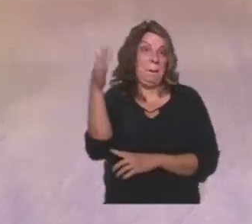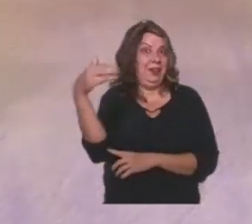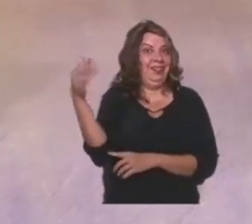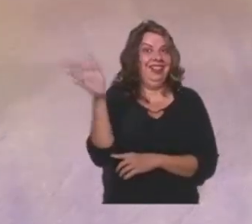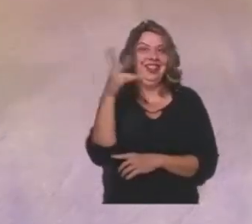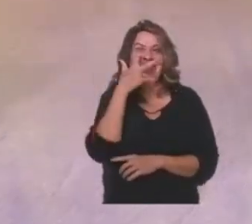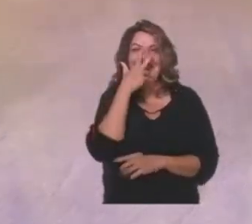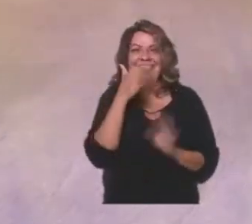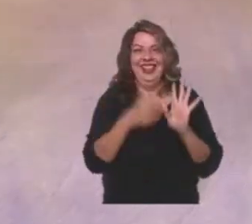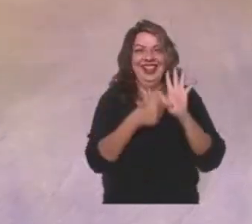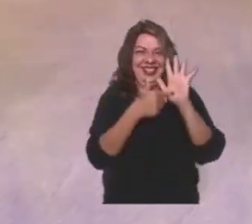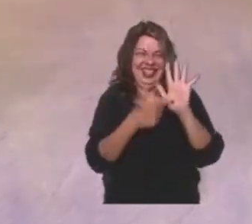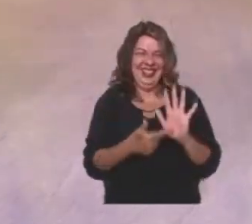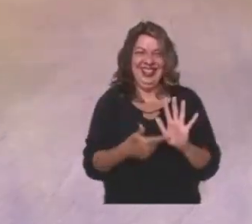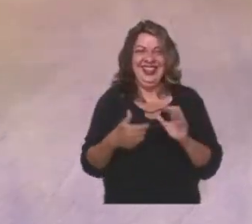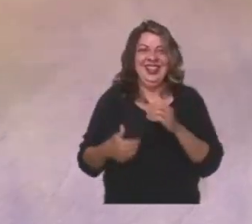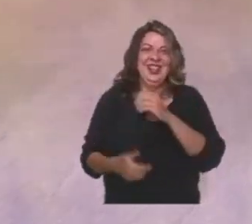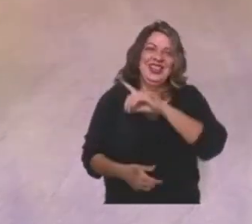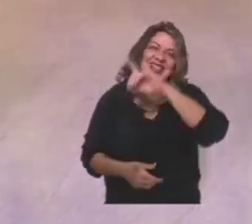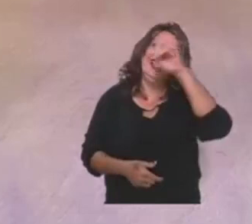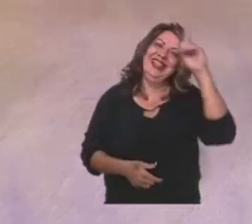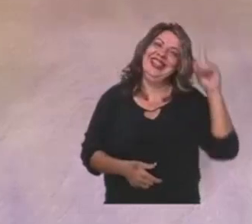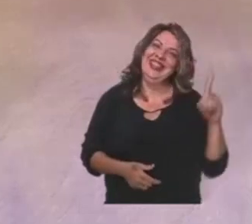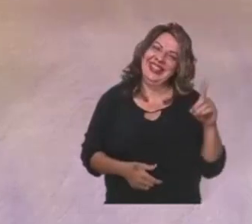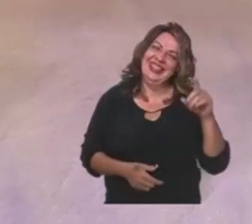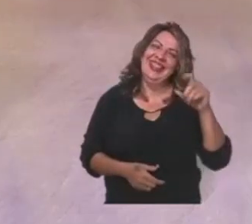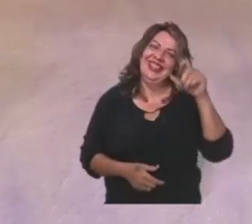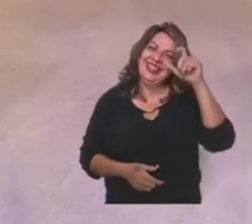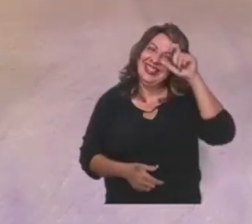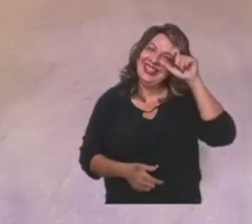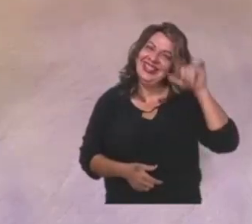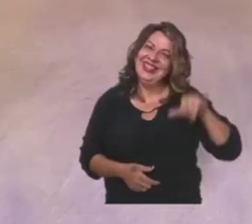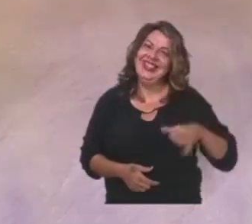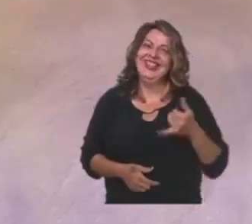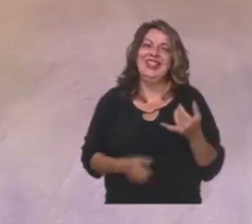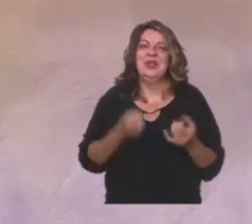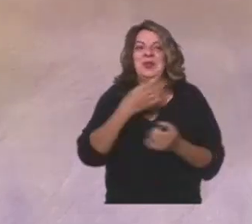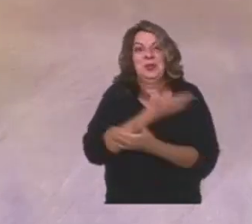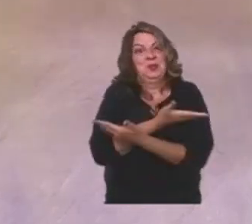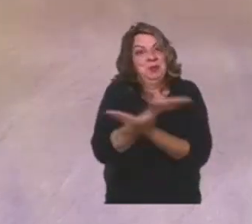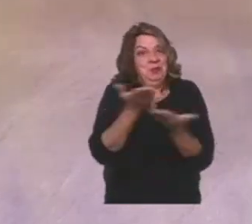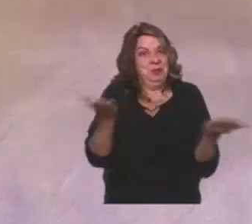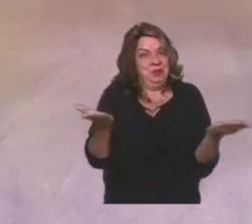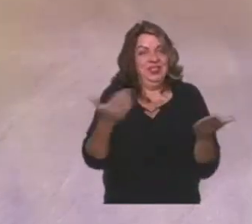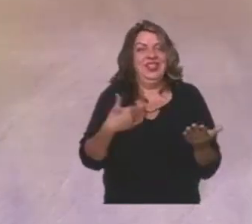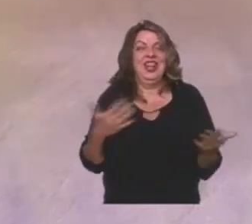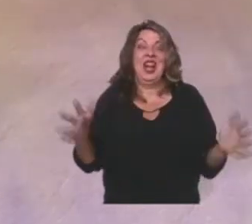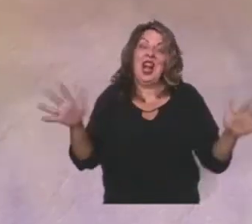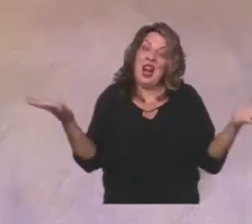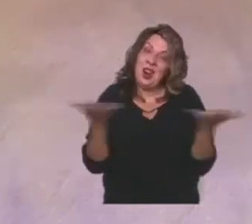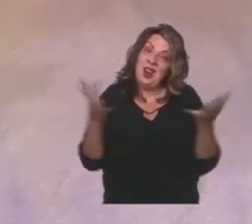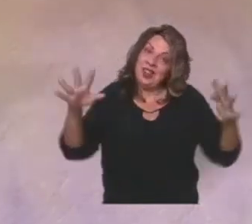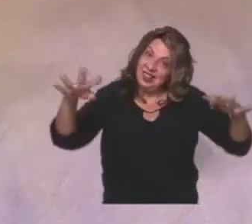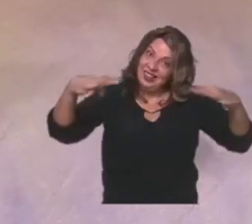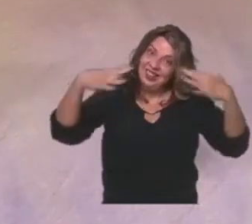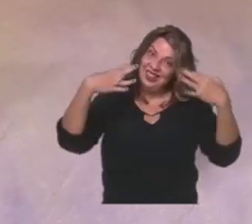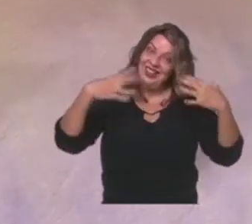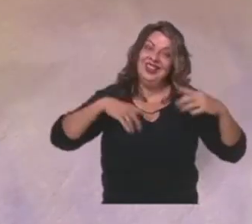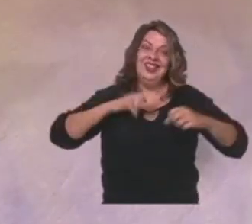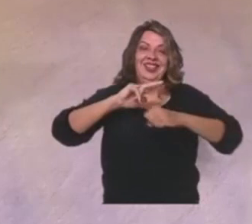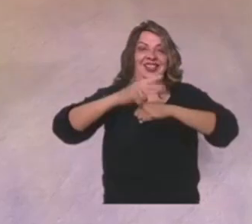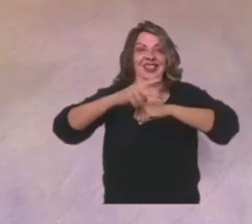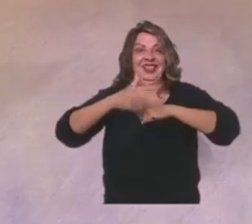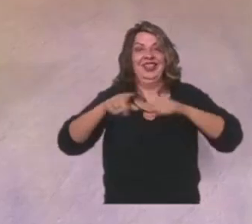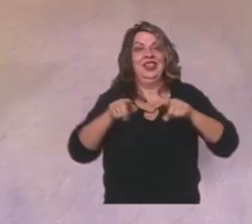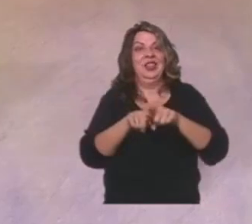Bom dia, gente. Bom dia, Júnior. Bom dia, Jaque. Muito bom dia para todos vocês que estão nos acompanhando aqui pela TV Atalaia e também